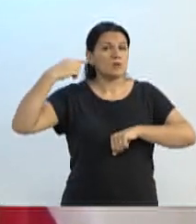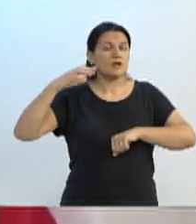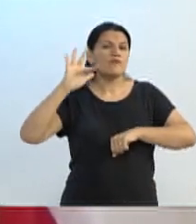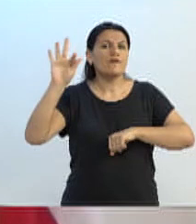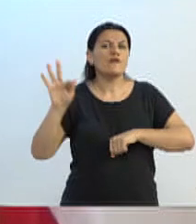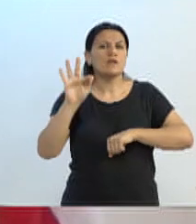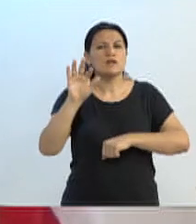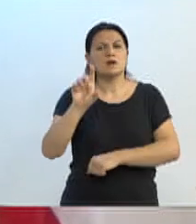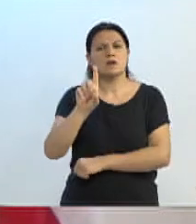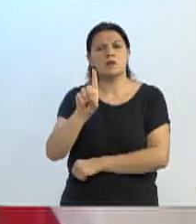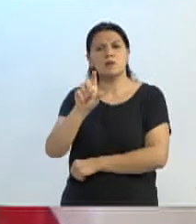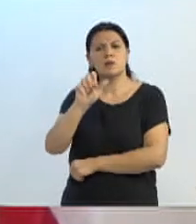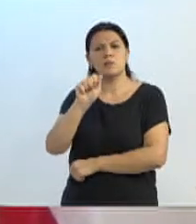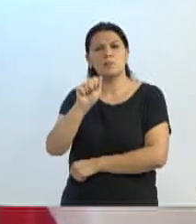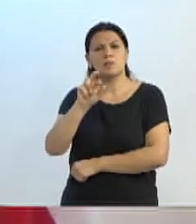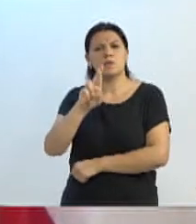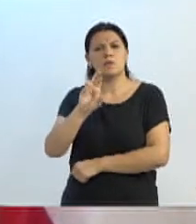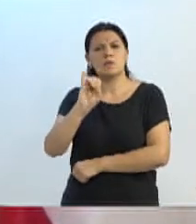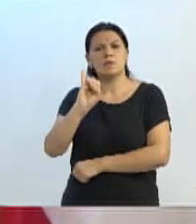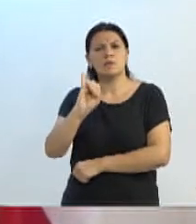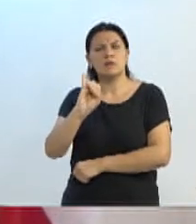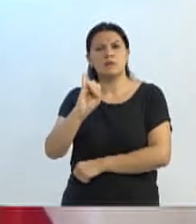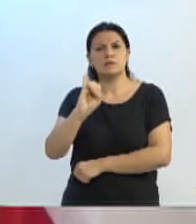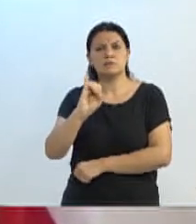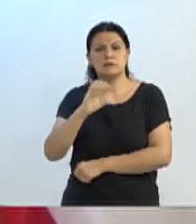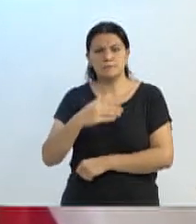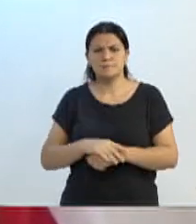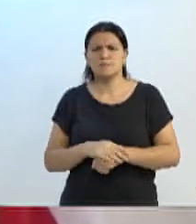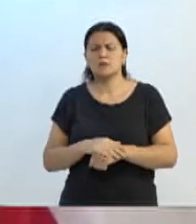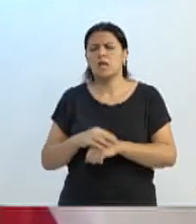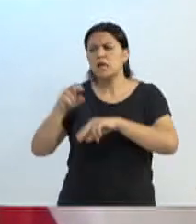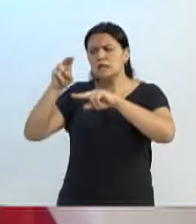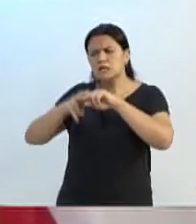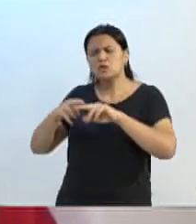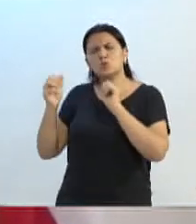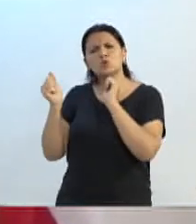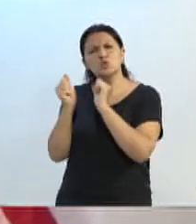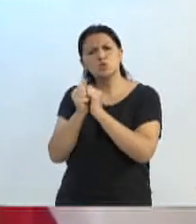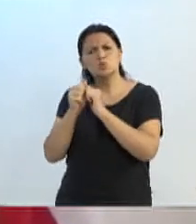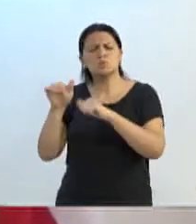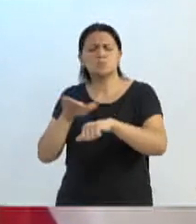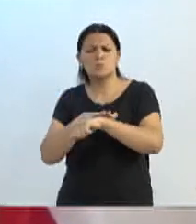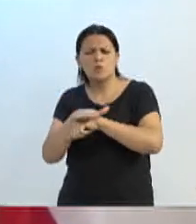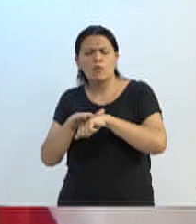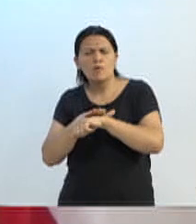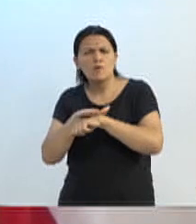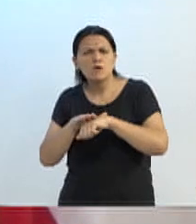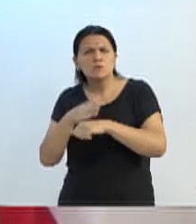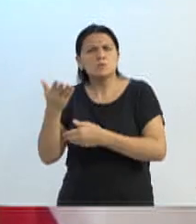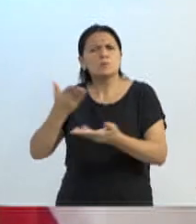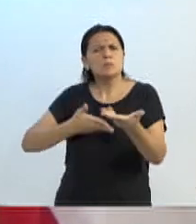agradecer, porque ele sentou, ouviu, e a gente discutiu sobre isso, e ele fez, inclusive,